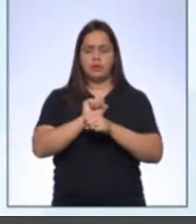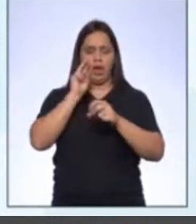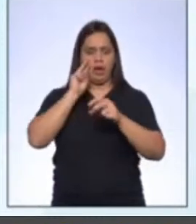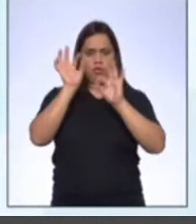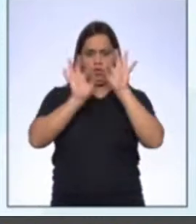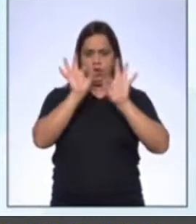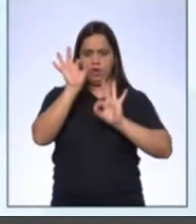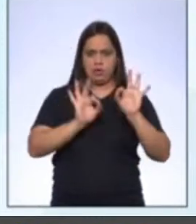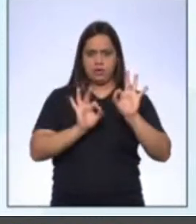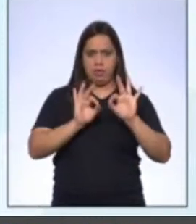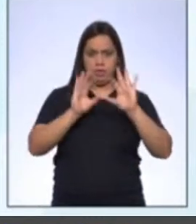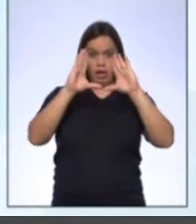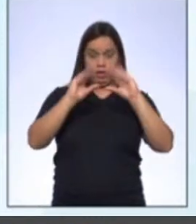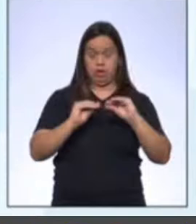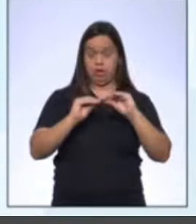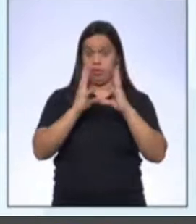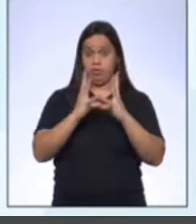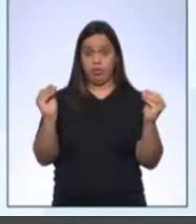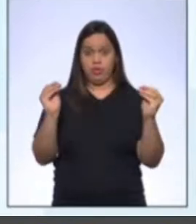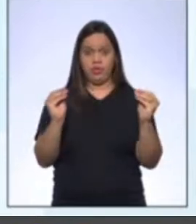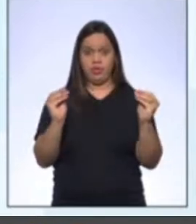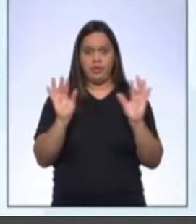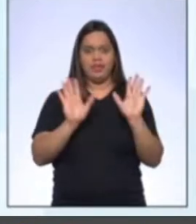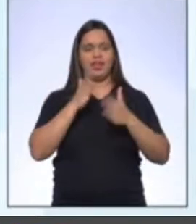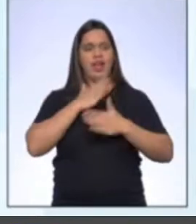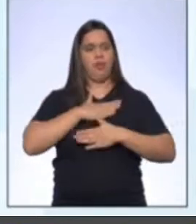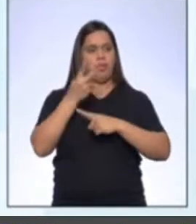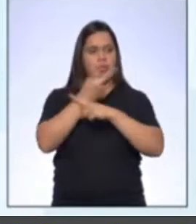texto, que sumiu tudo aqui, meu. Calma.